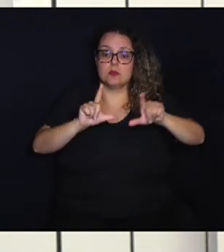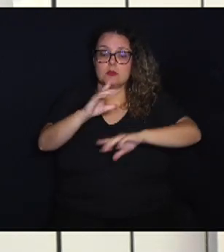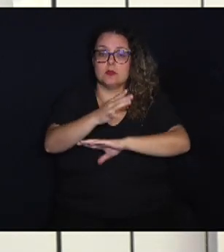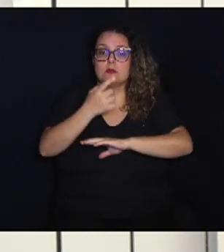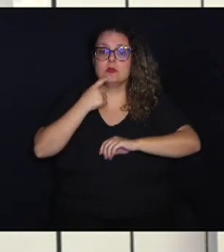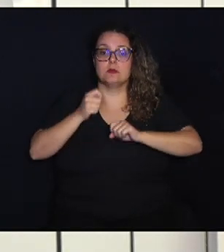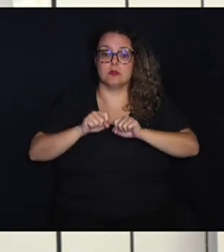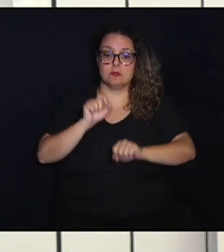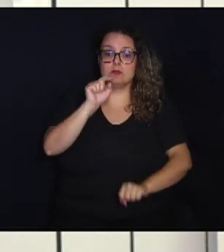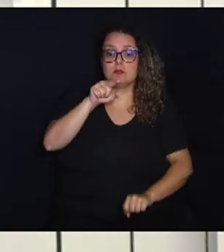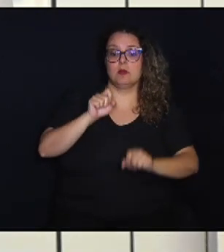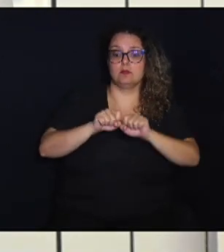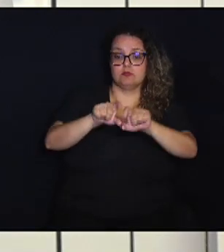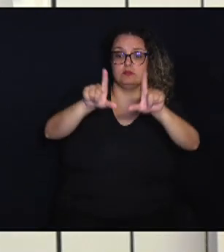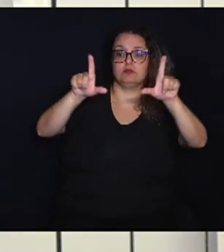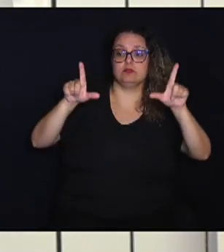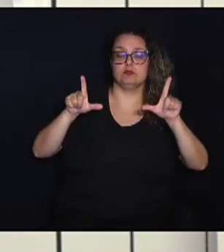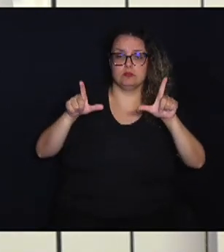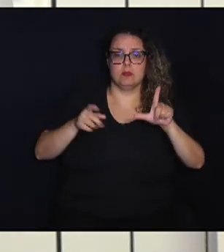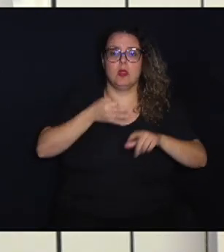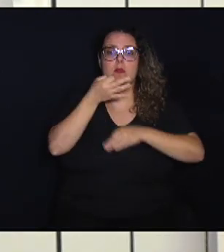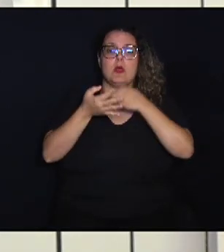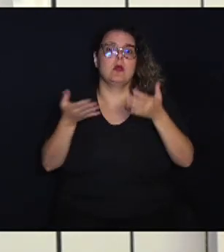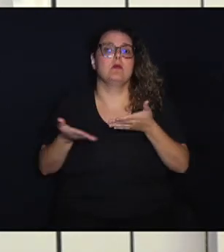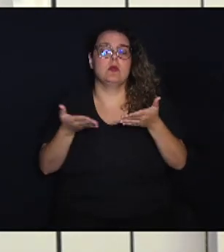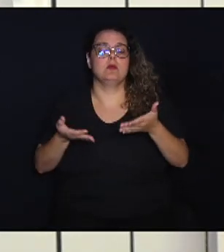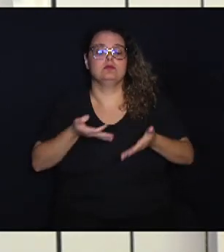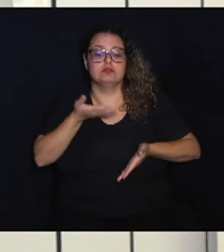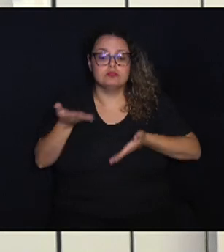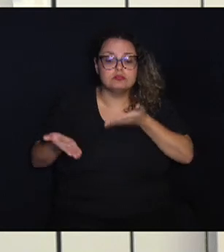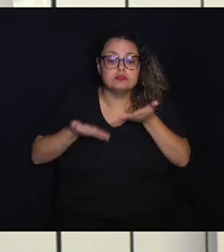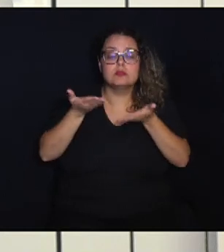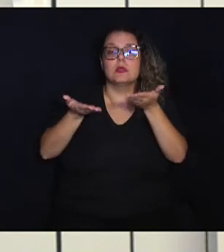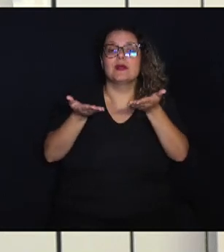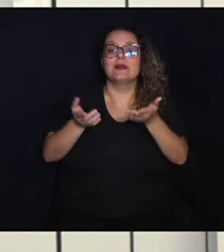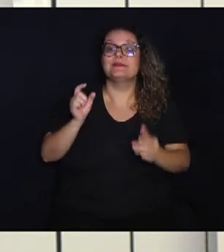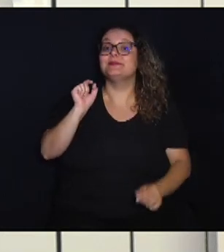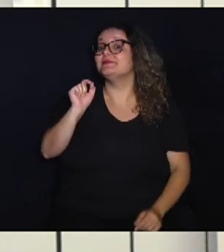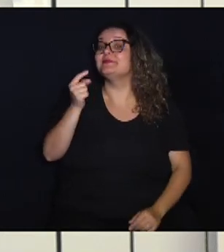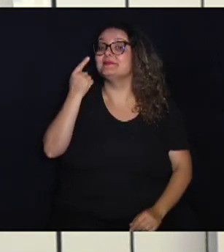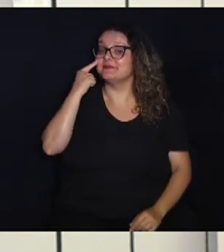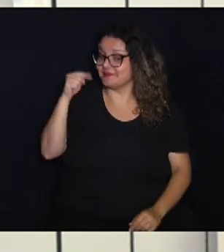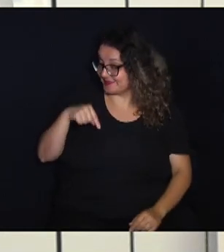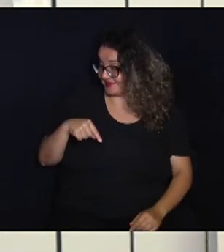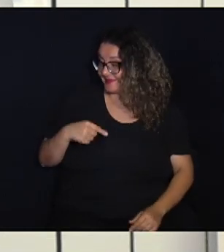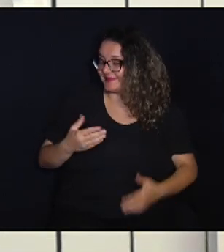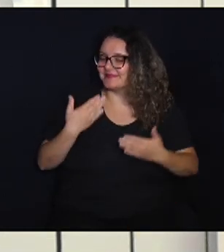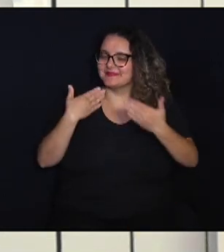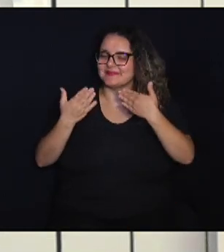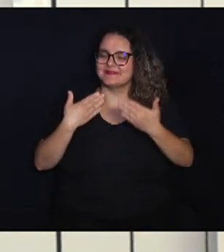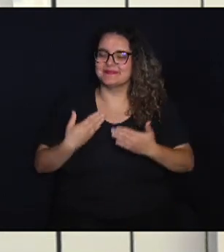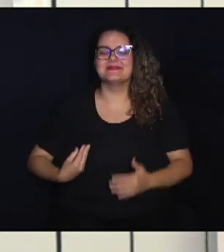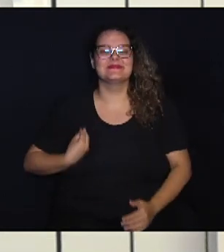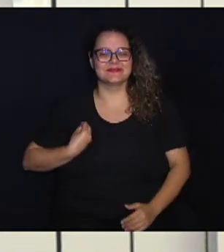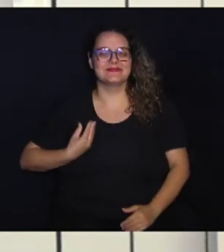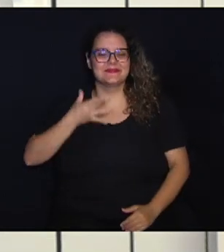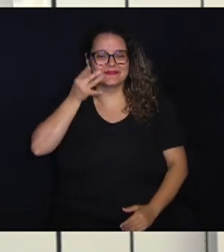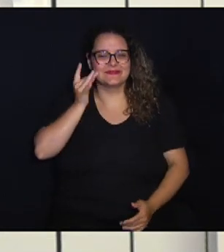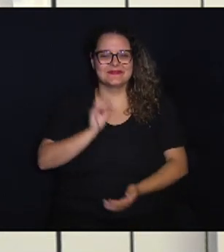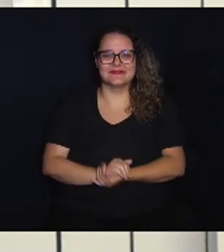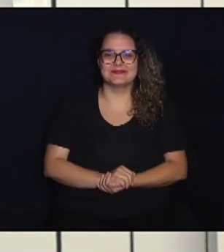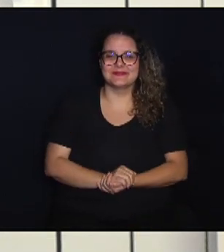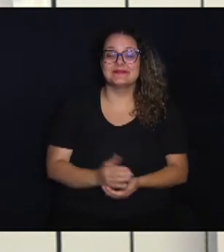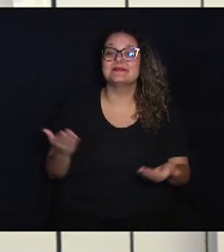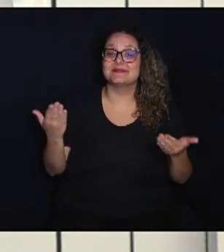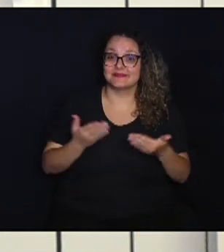seu elogio, uma crítica construtiva ou o que você quer assistir aqui no nosso telejornal, que a gente conversa ao vivo. Confira